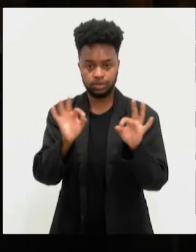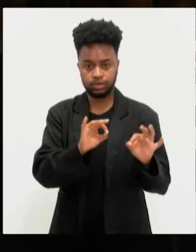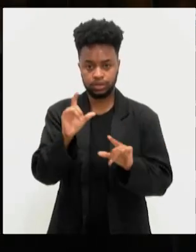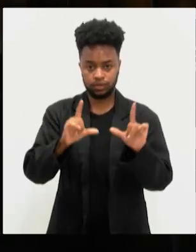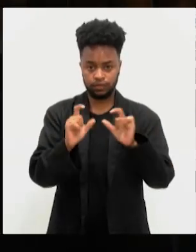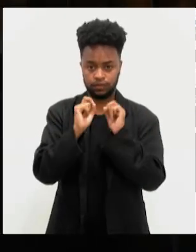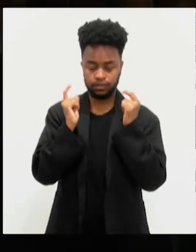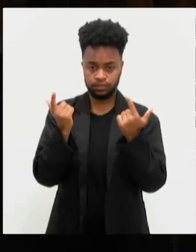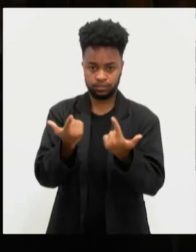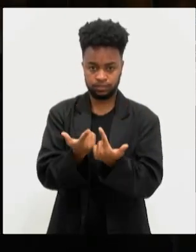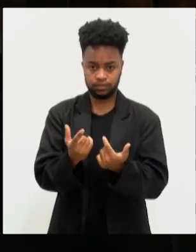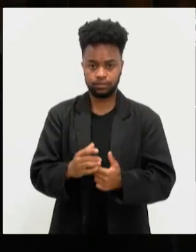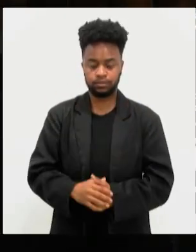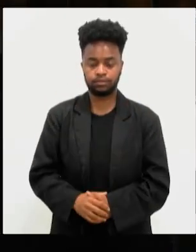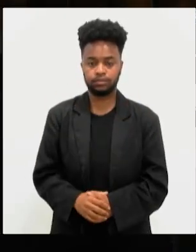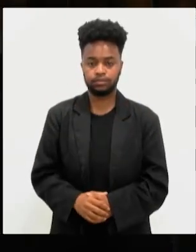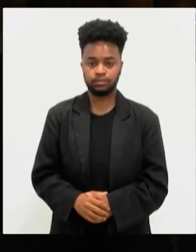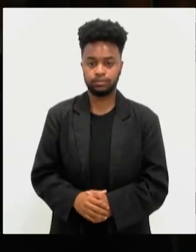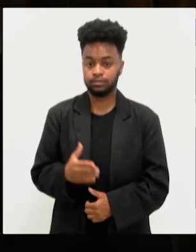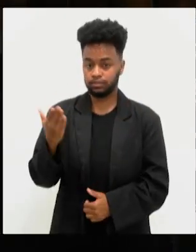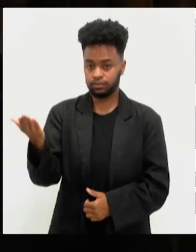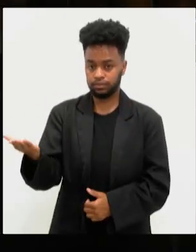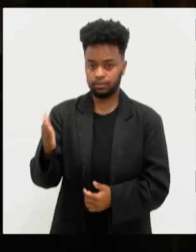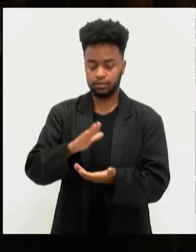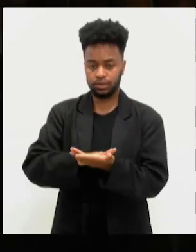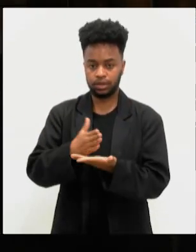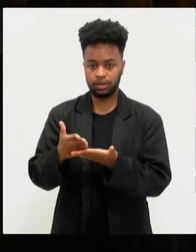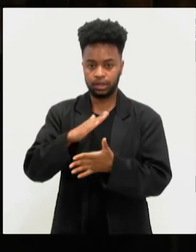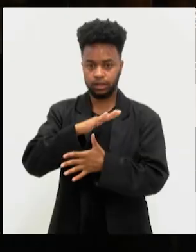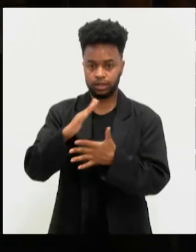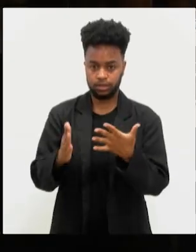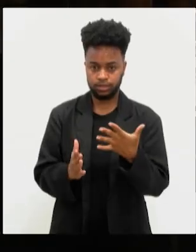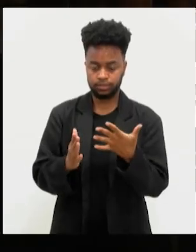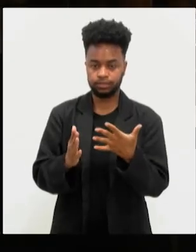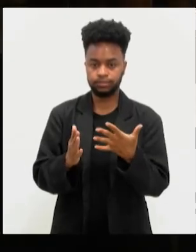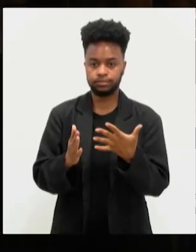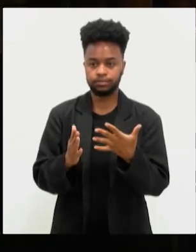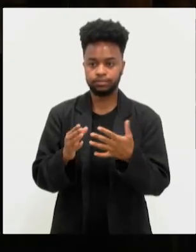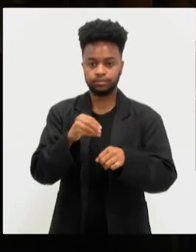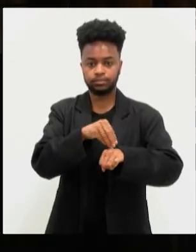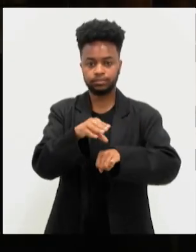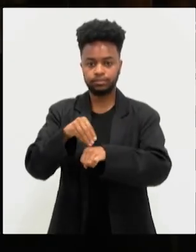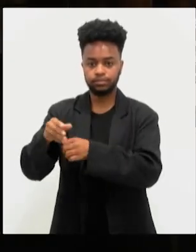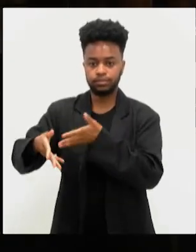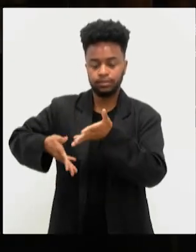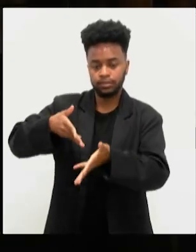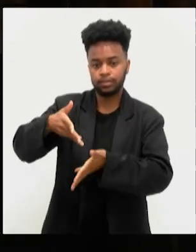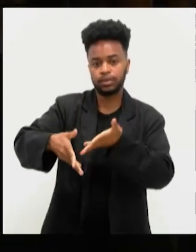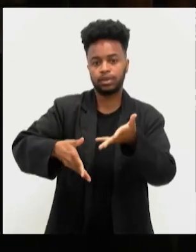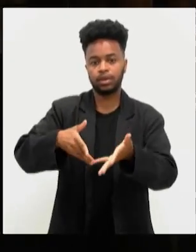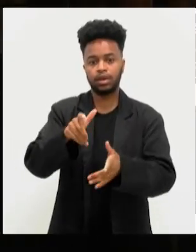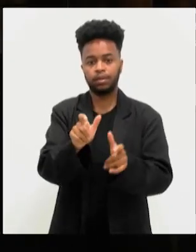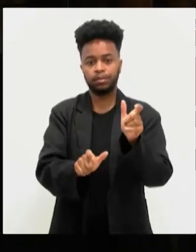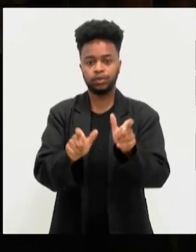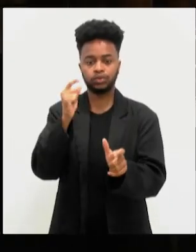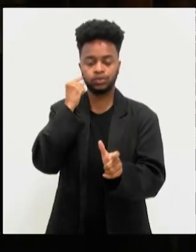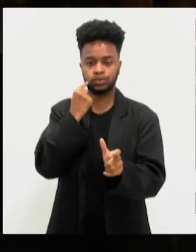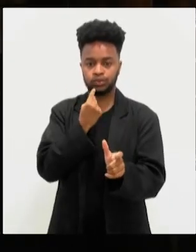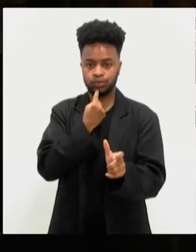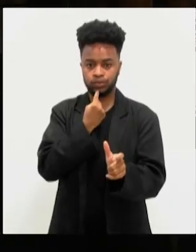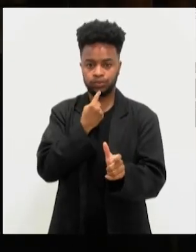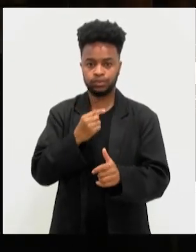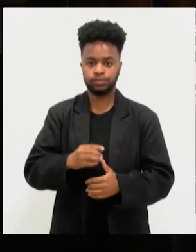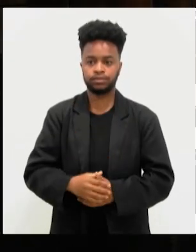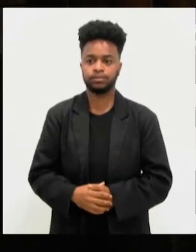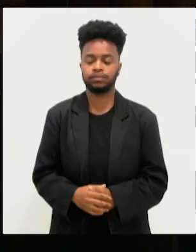Alerj e intérprete da língua de Libras, que leva a nossa voz aos